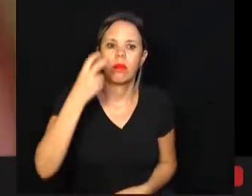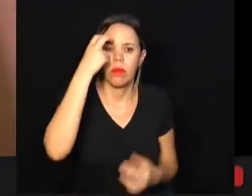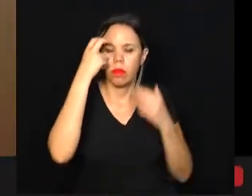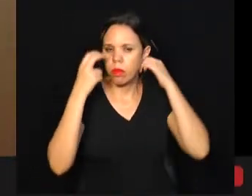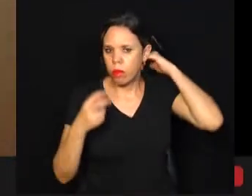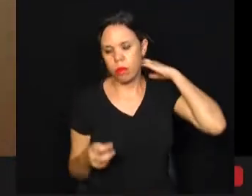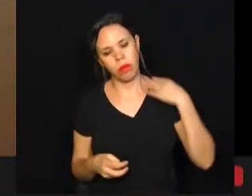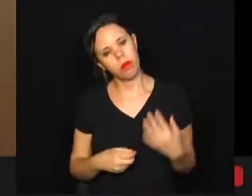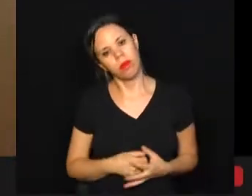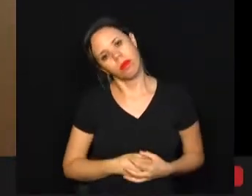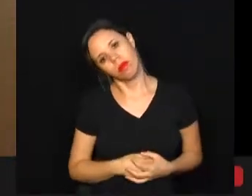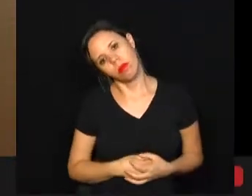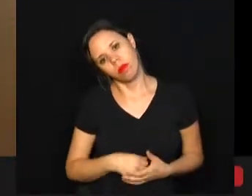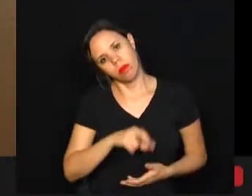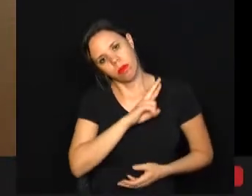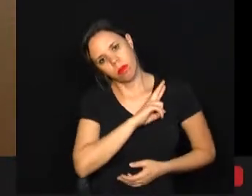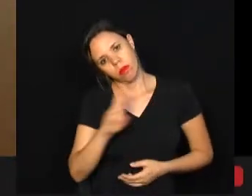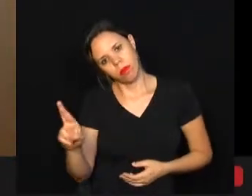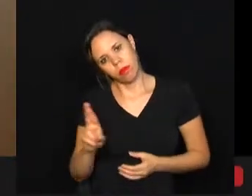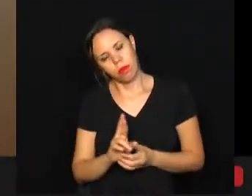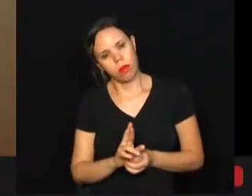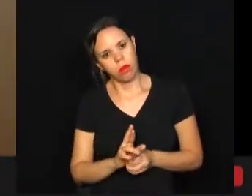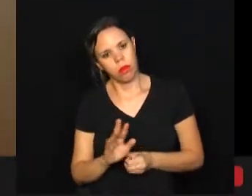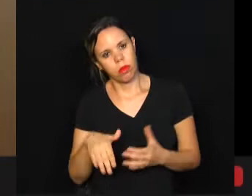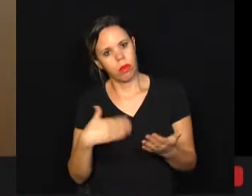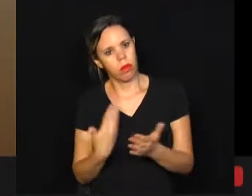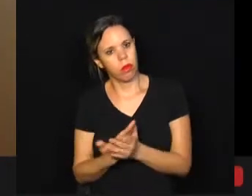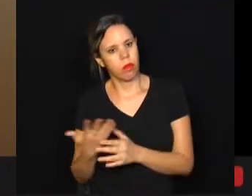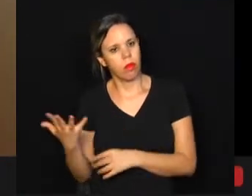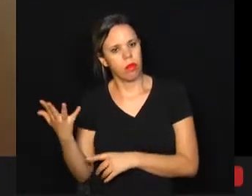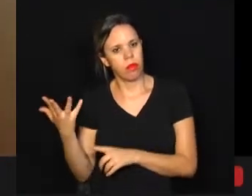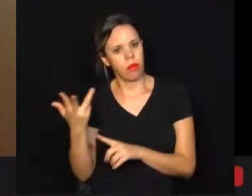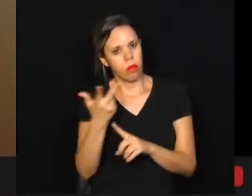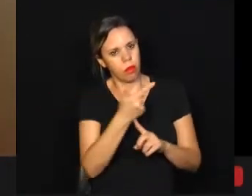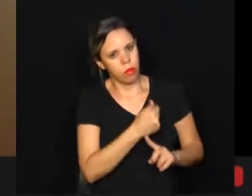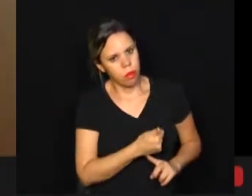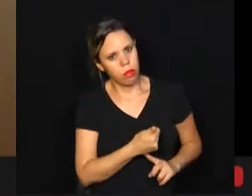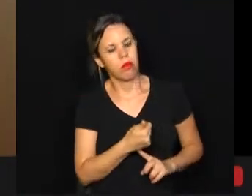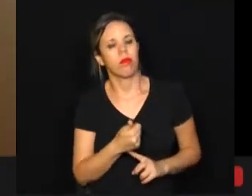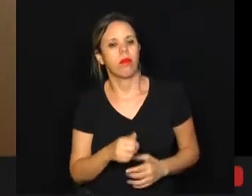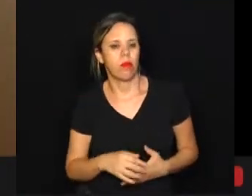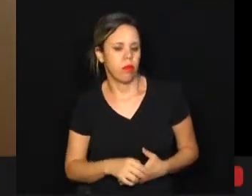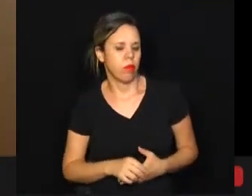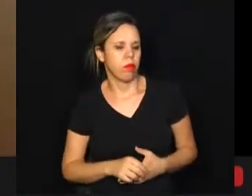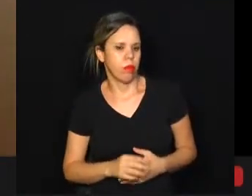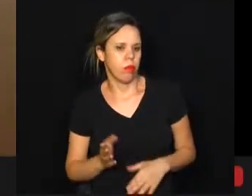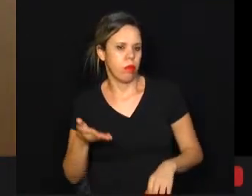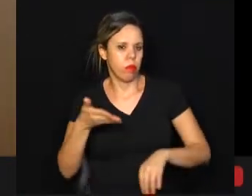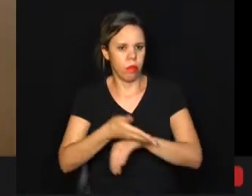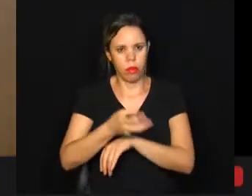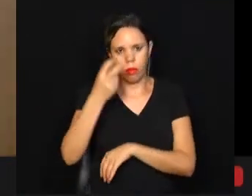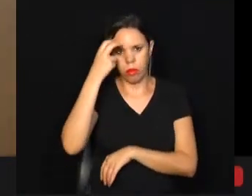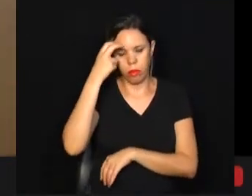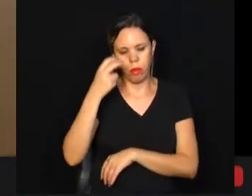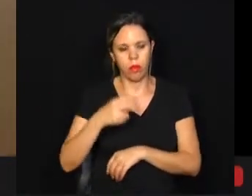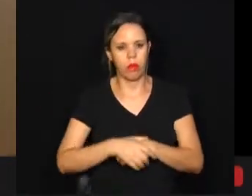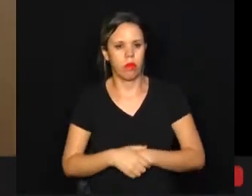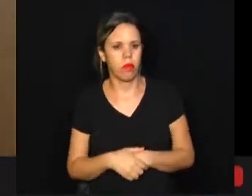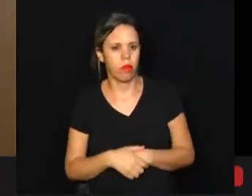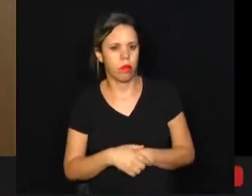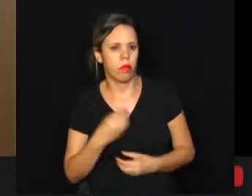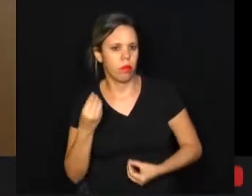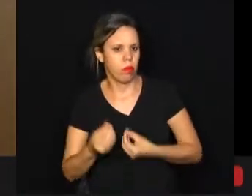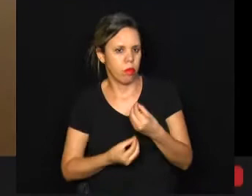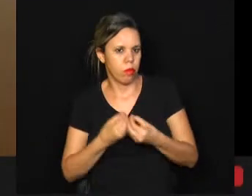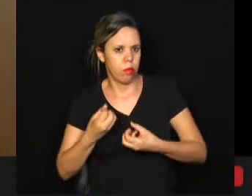abrange desde a religião até o campo das artes, né? As artes entram na cultura como uma das formas